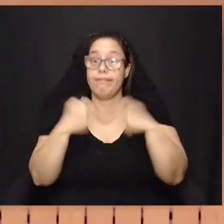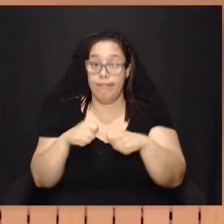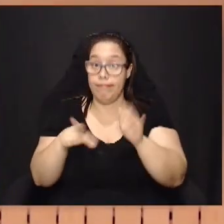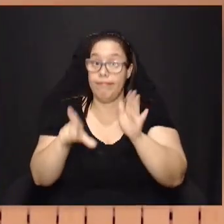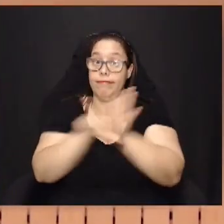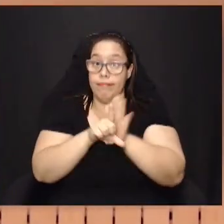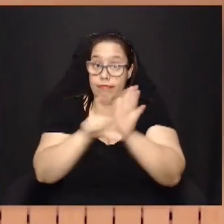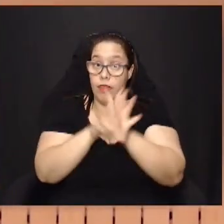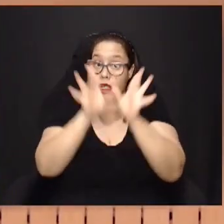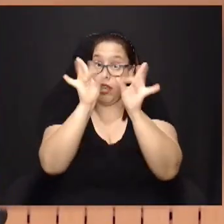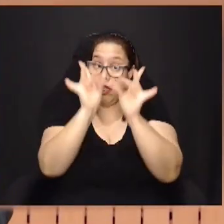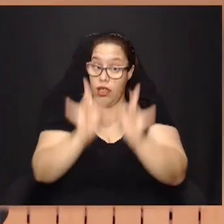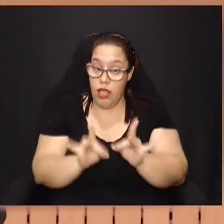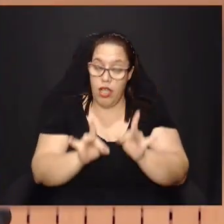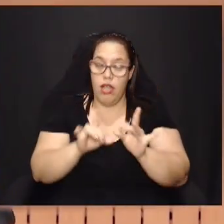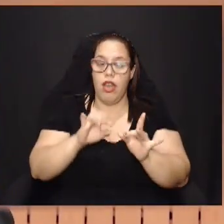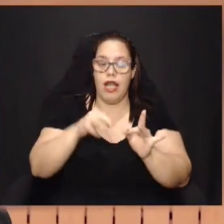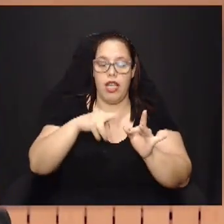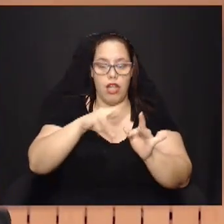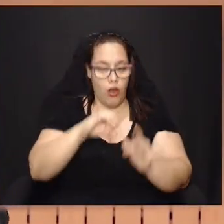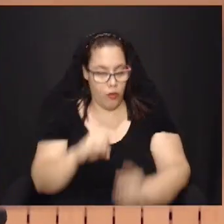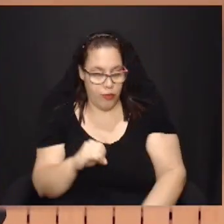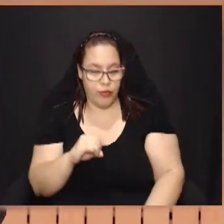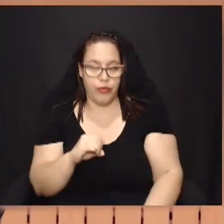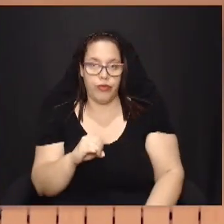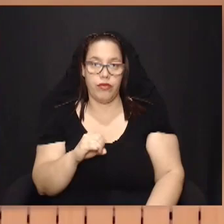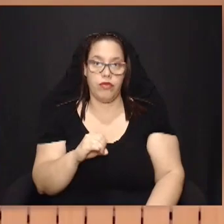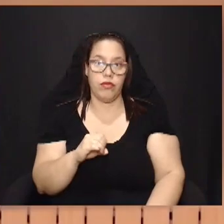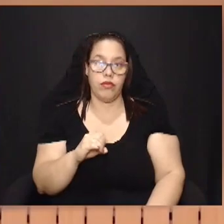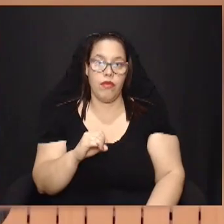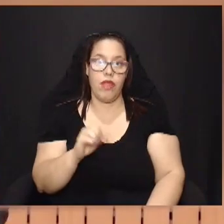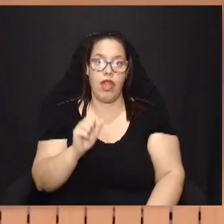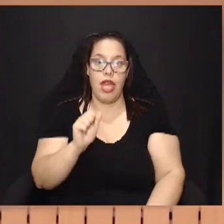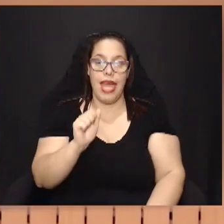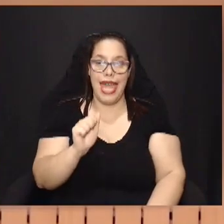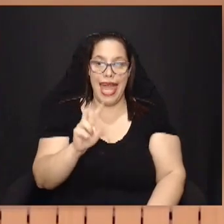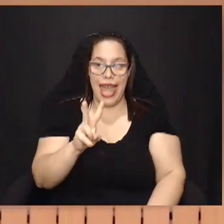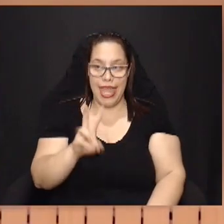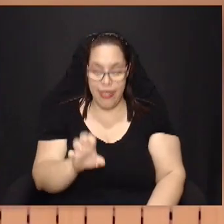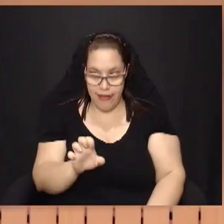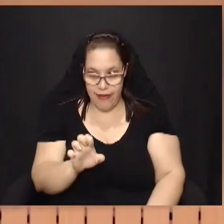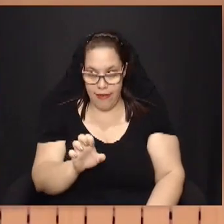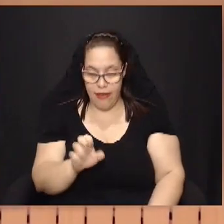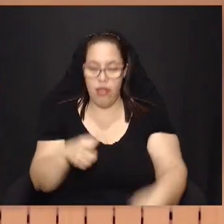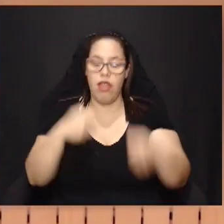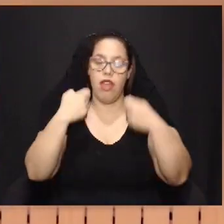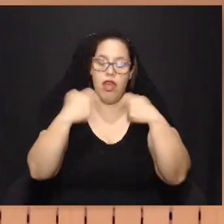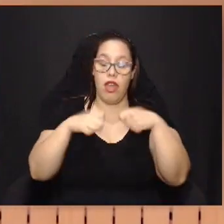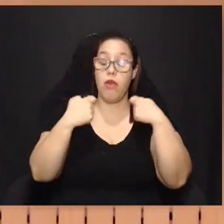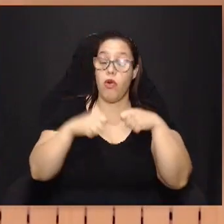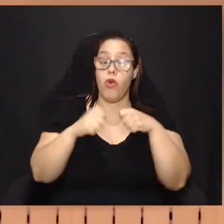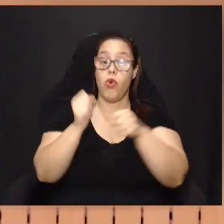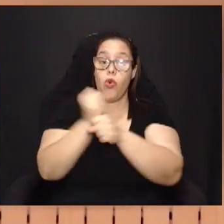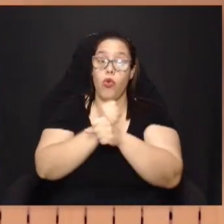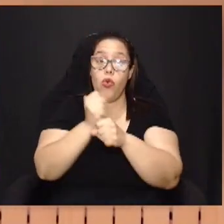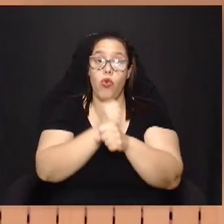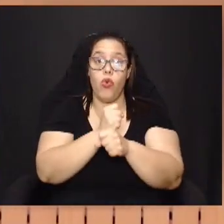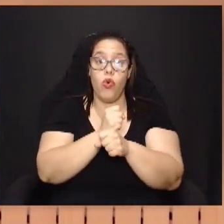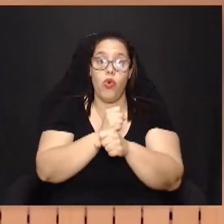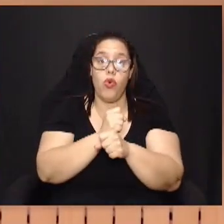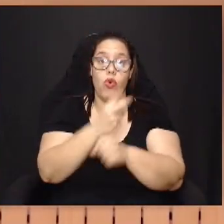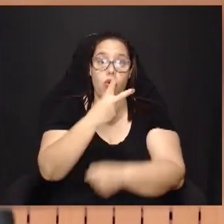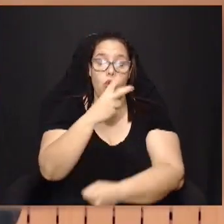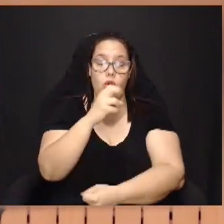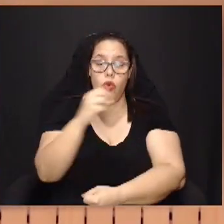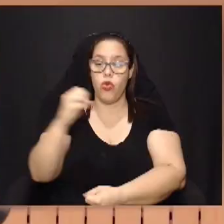específico, muitas vezes precisam de EIV. Nós estamos falando aqui de construções, vereadora, de lotes de 200 metros, de